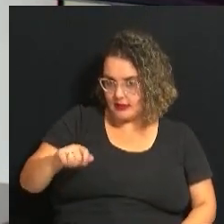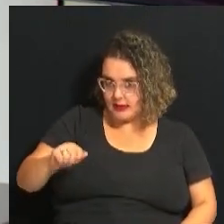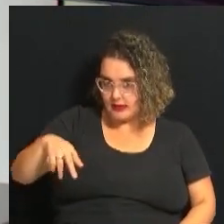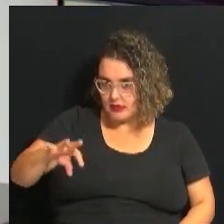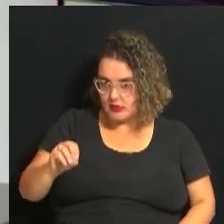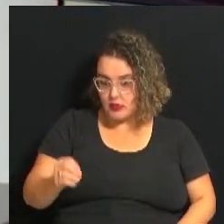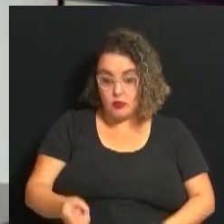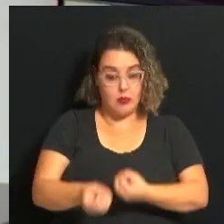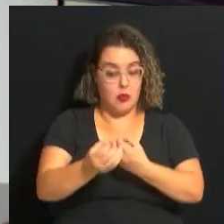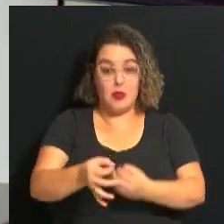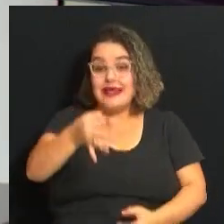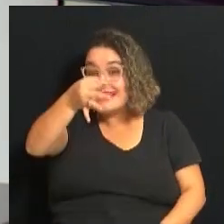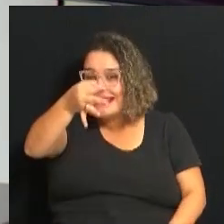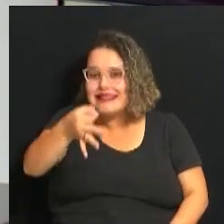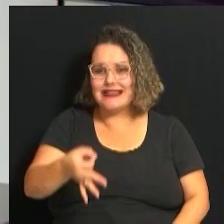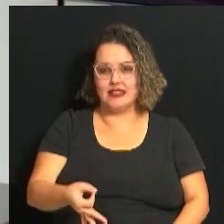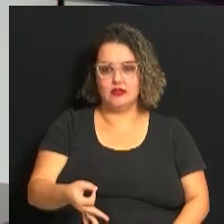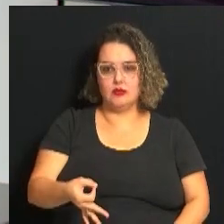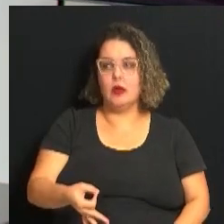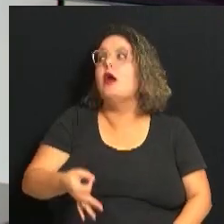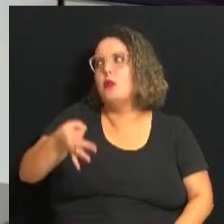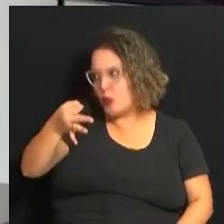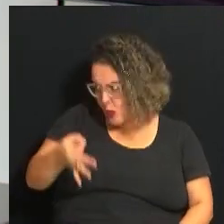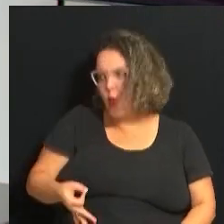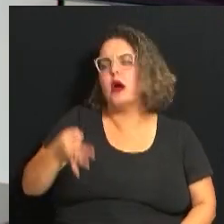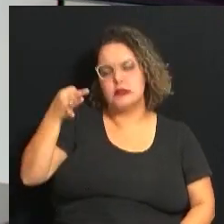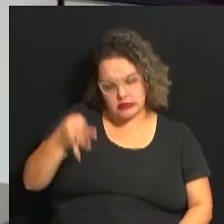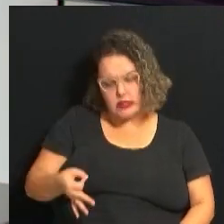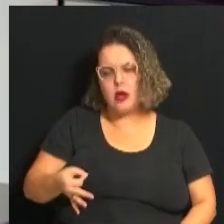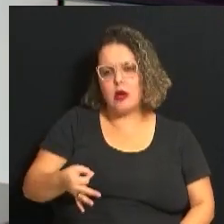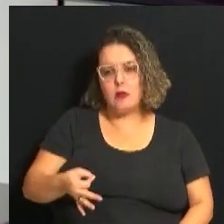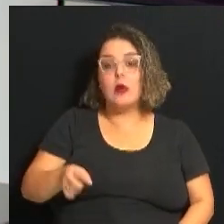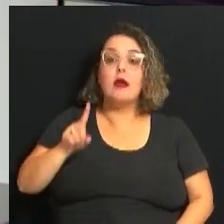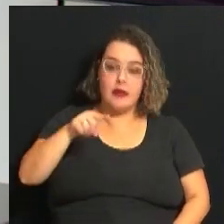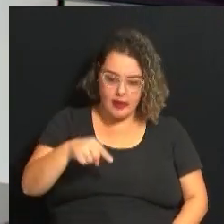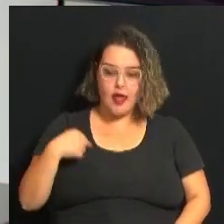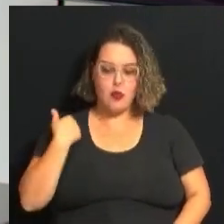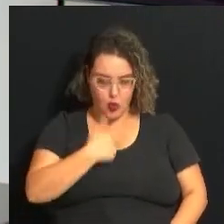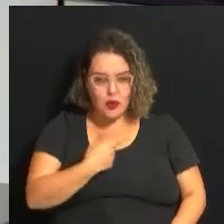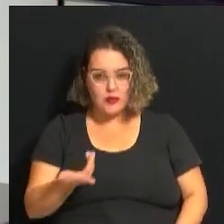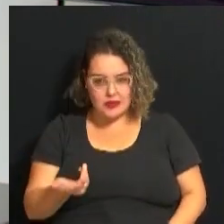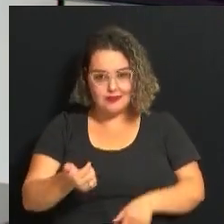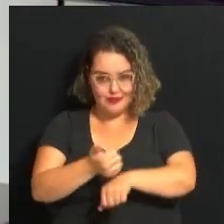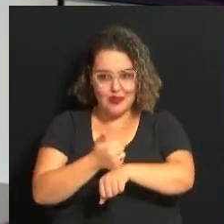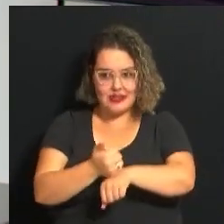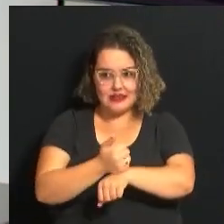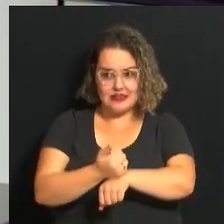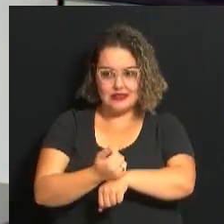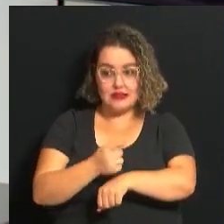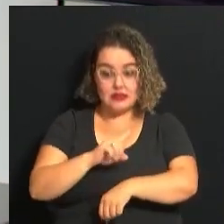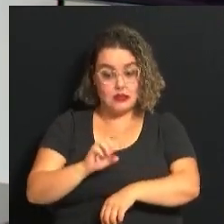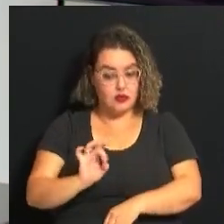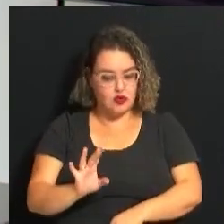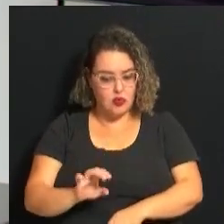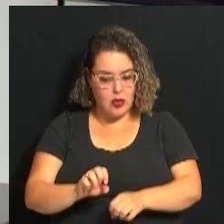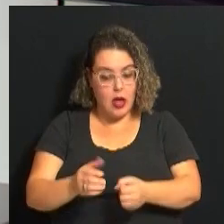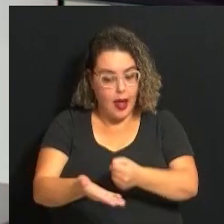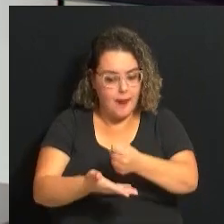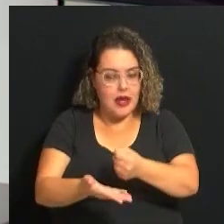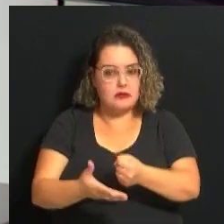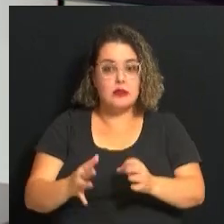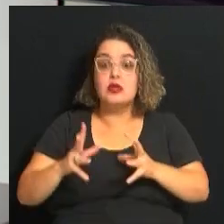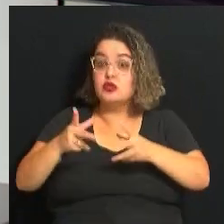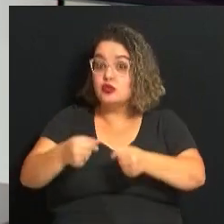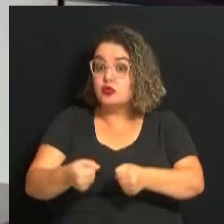muito precisa. Muito. Né? E quem muito. faz isso é o cartógrafo. Né? Não só a geração daquela base, mas toda aquela implementação